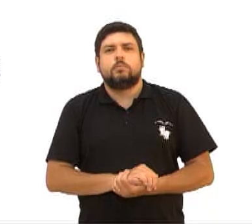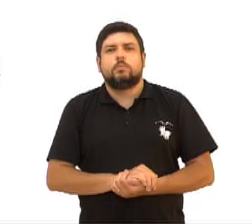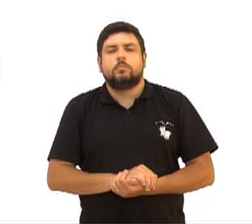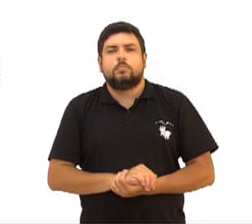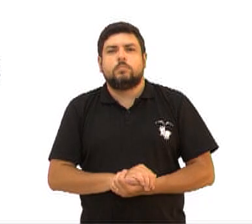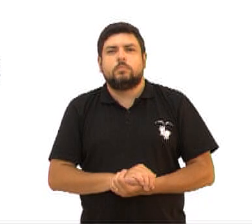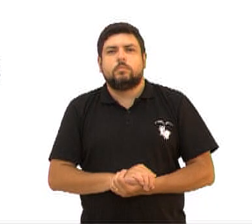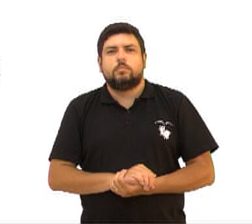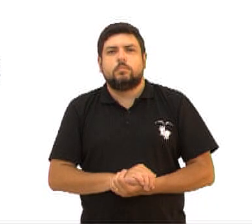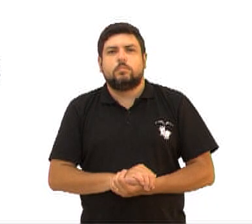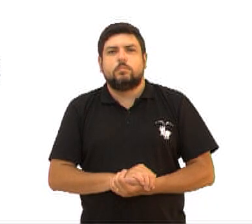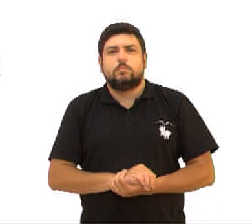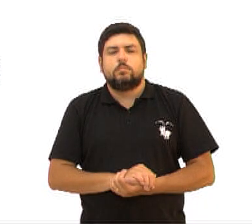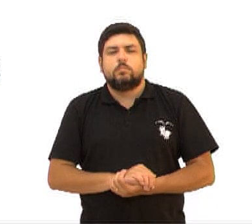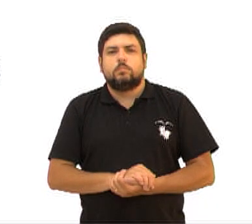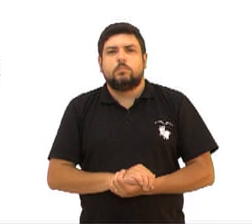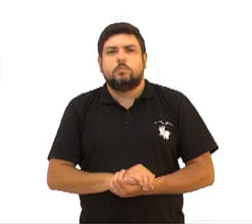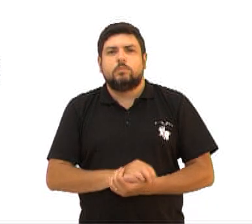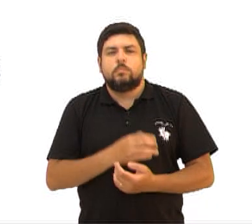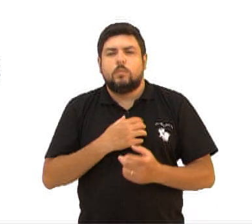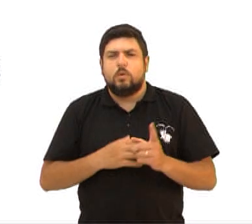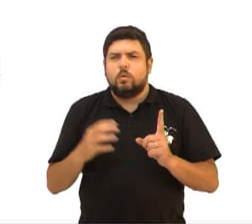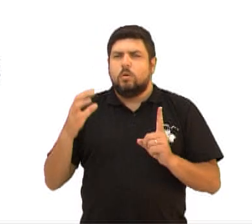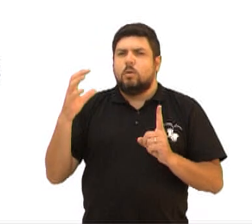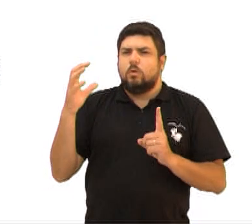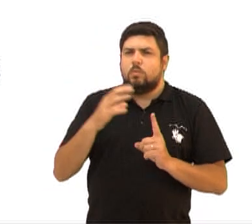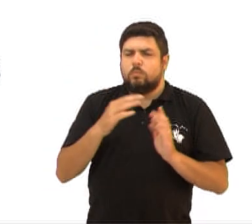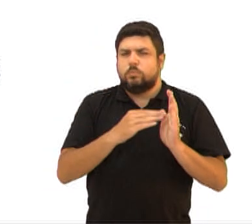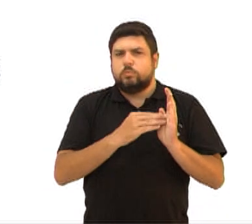O impacto estético, então, dessa mídia.